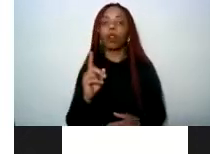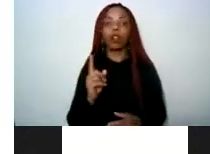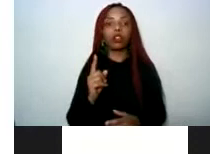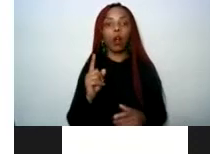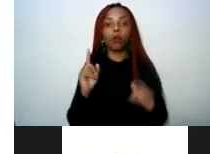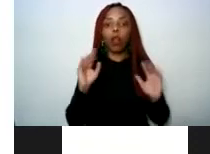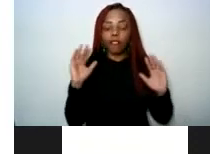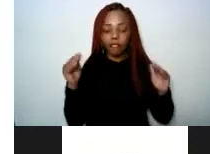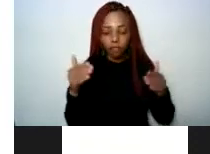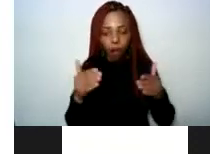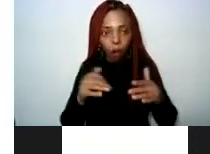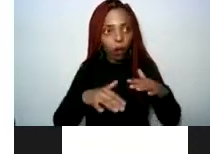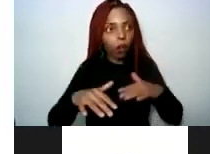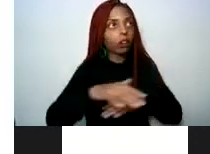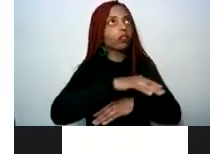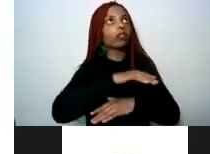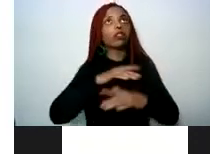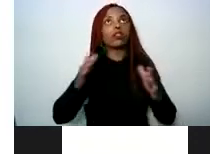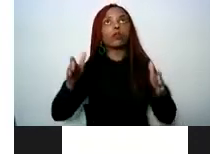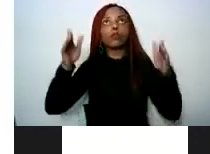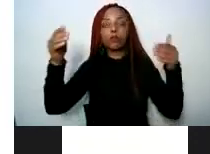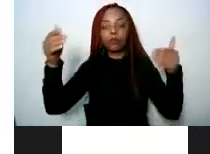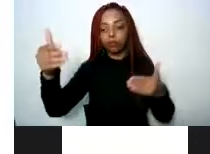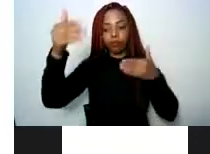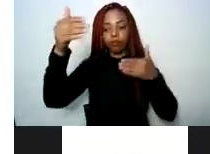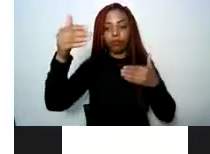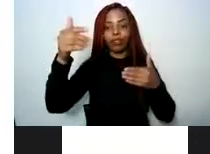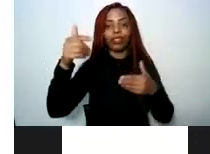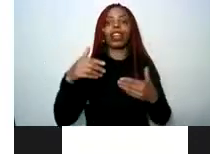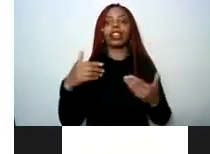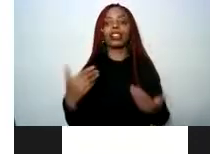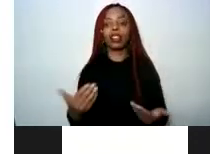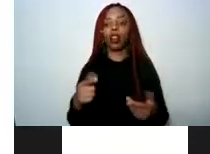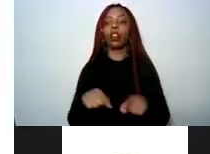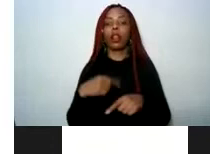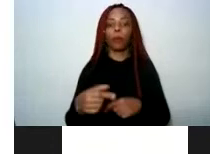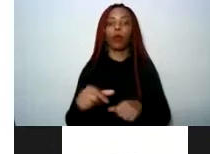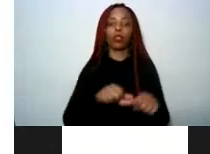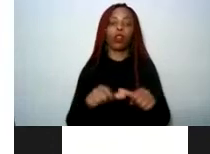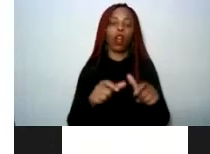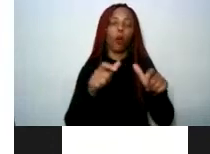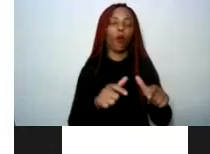seja dirigida somente para aquele recinto interno que foi transformado até num local de prece e Caribe ele foi